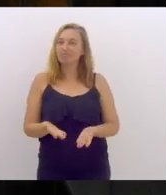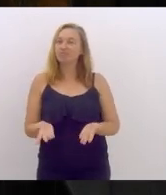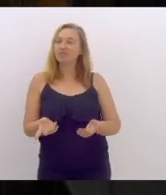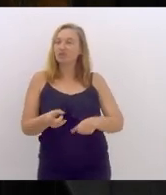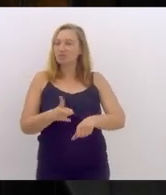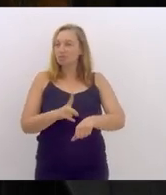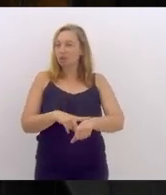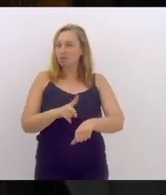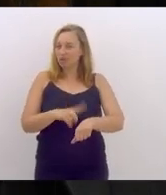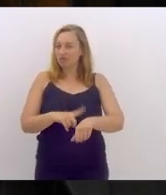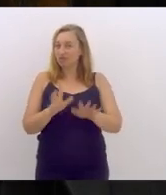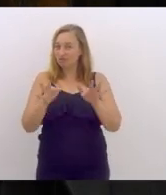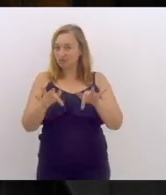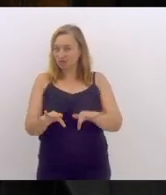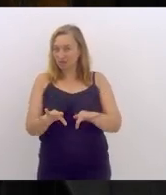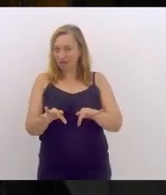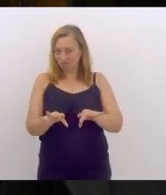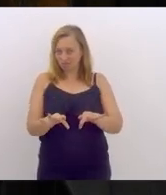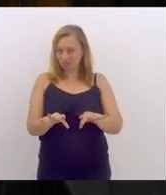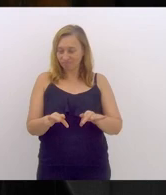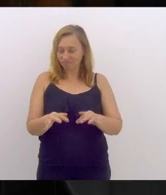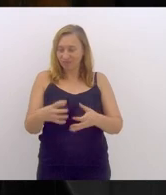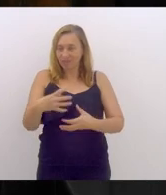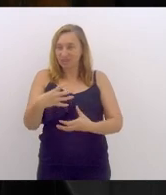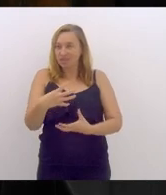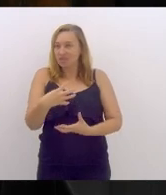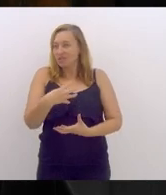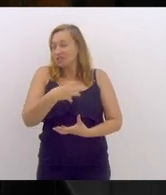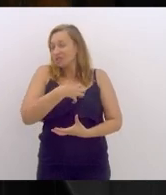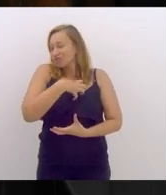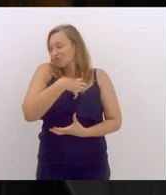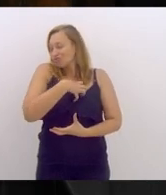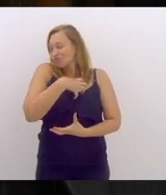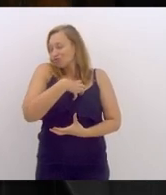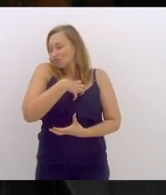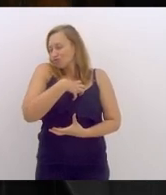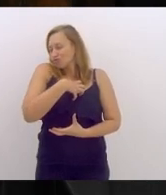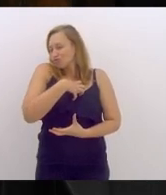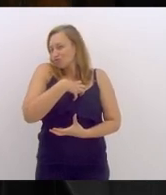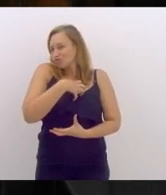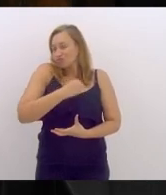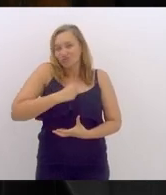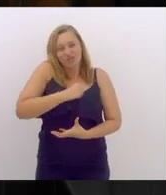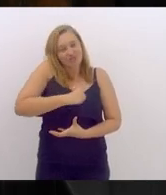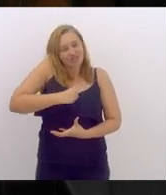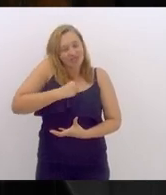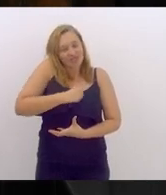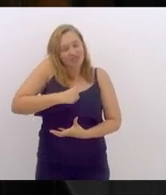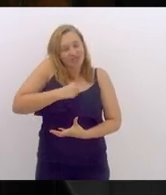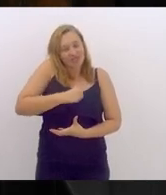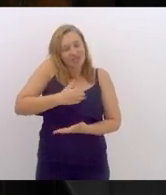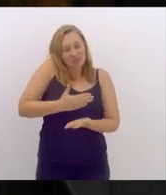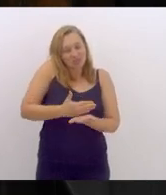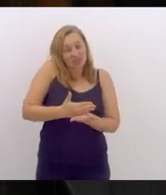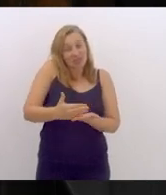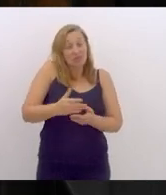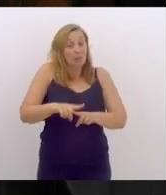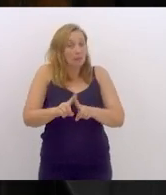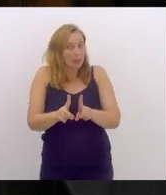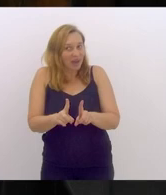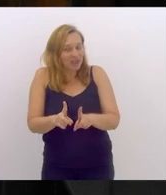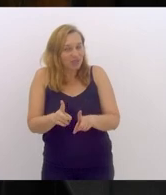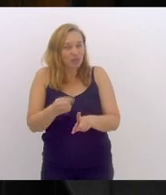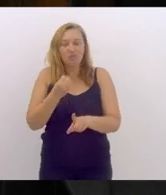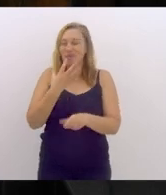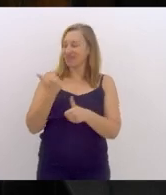final sentir vossa ausência no expediente Inicial Mas a senhora foi muito